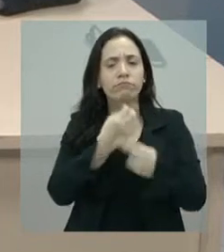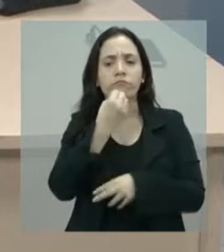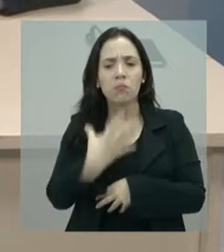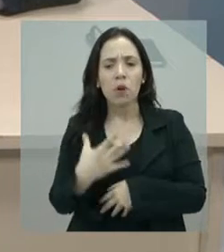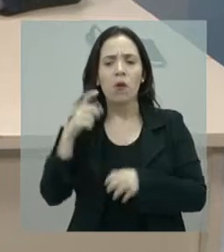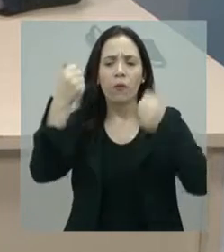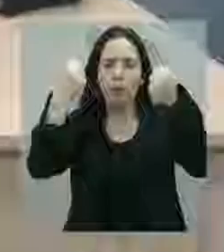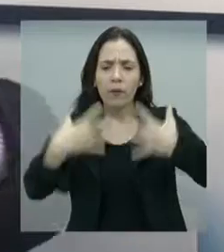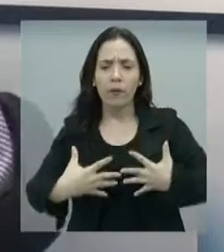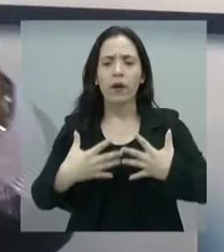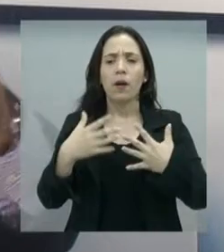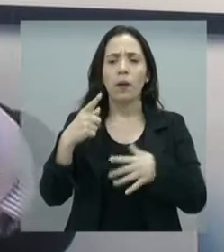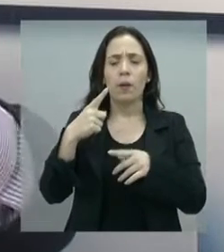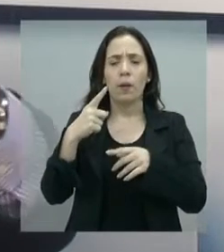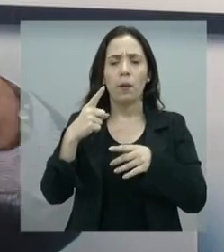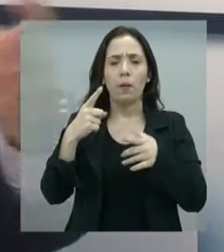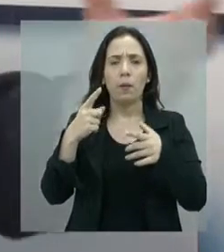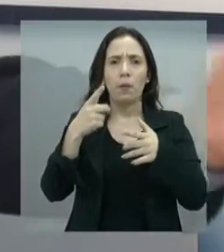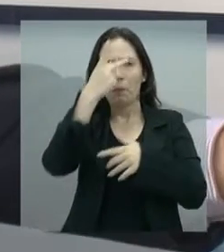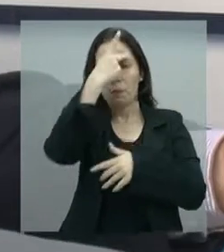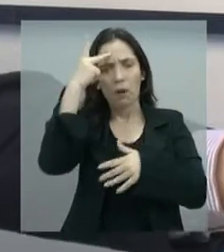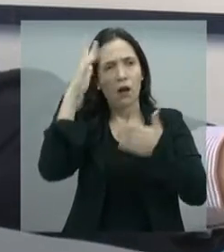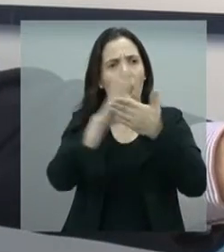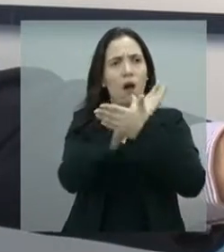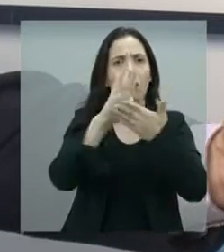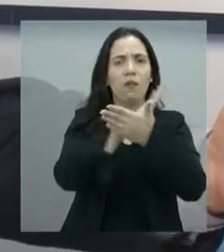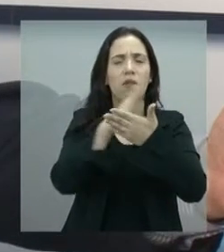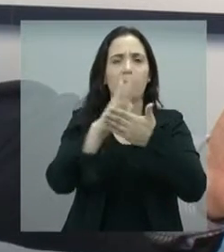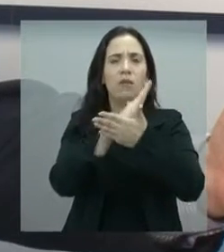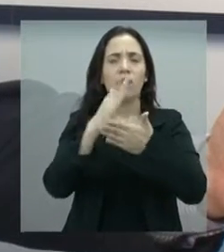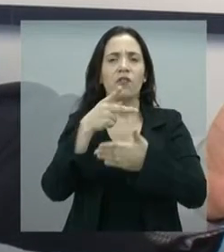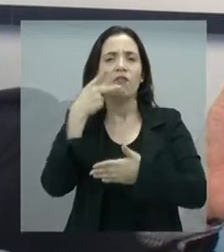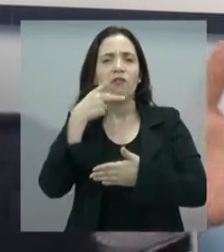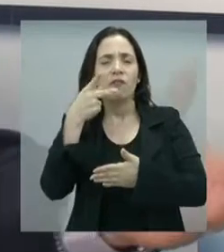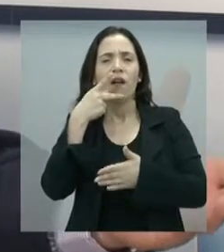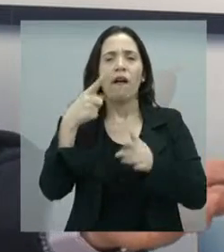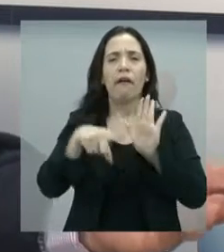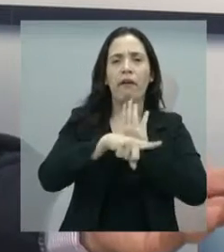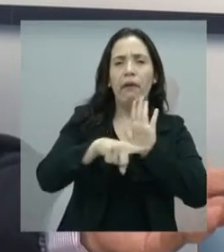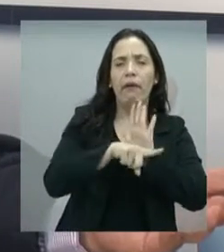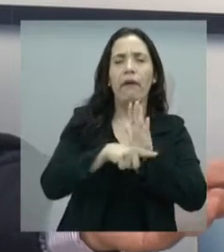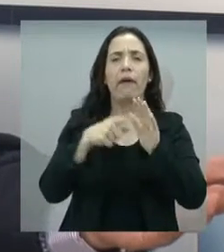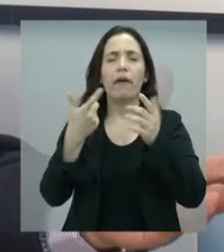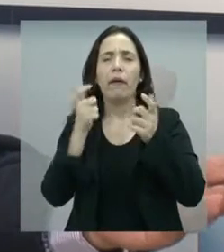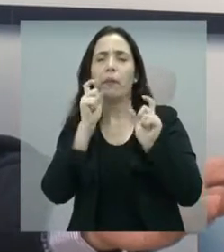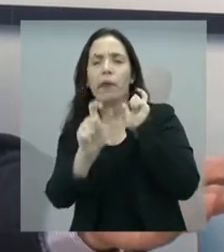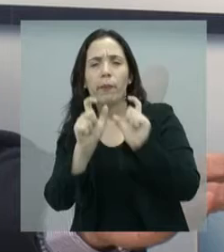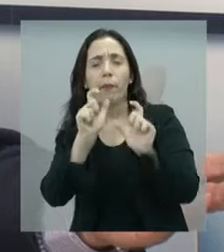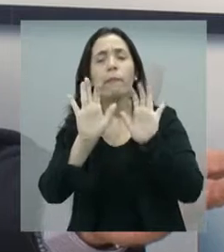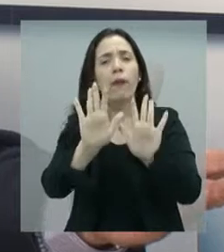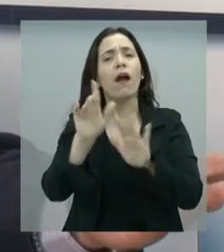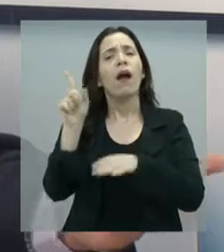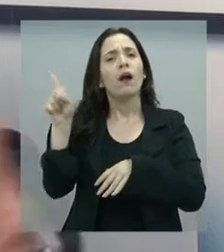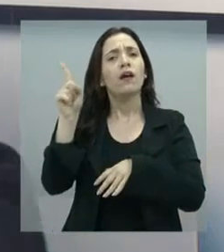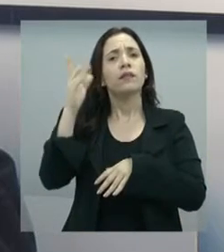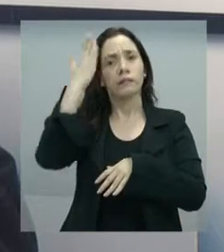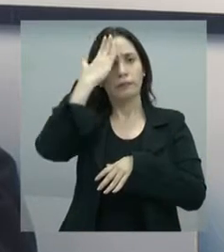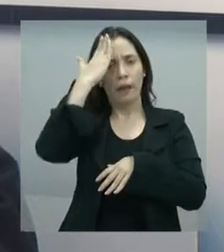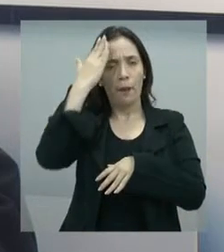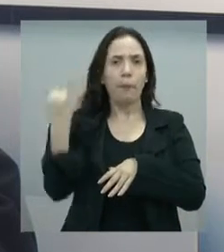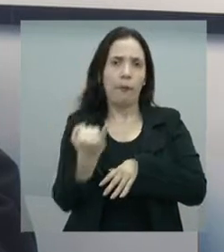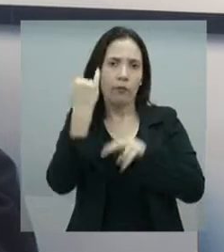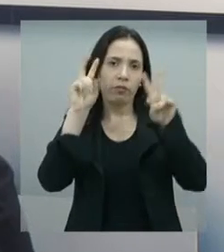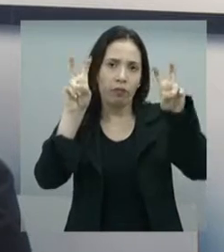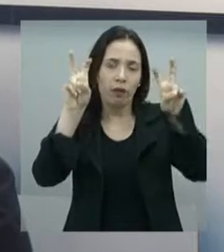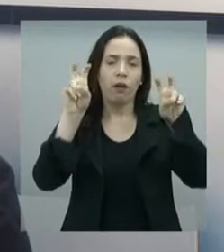gente critica, né, negócio desse pé de rosa, mas o senhor que vive esse momento de conscientização e sabe da importância